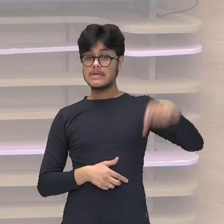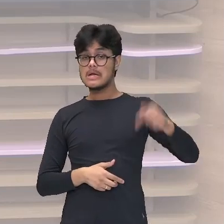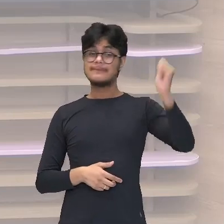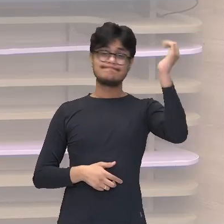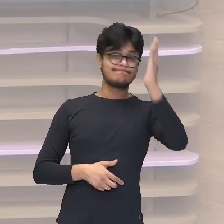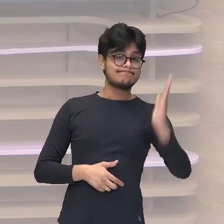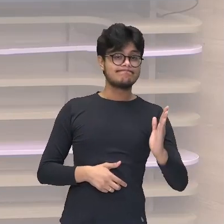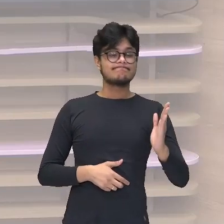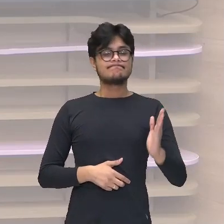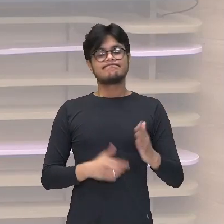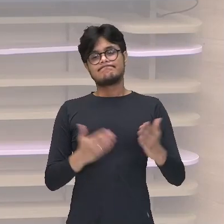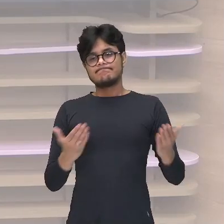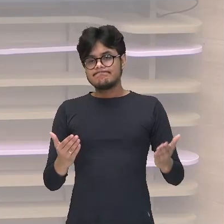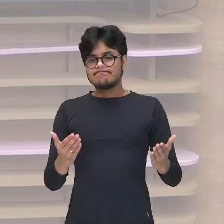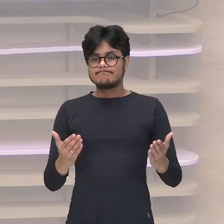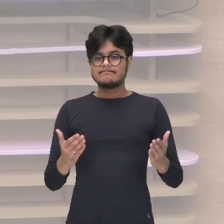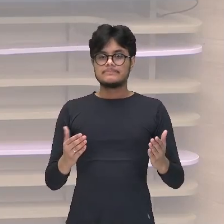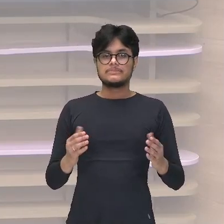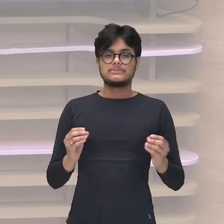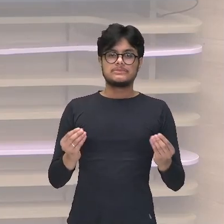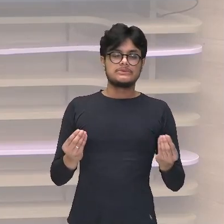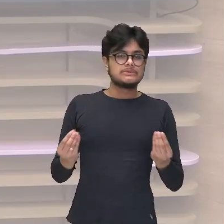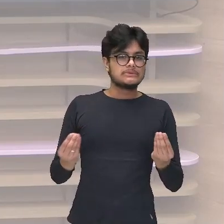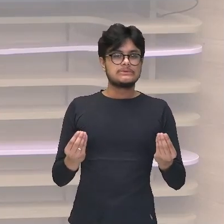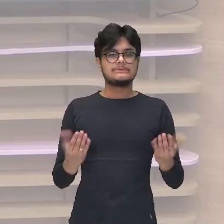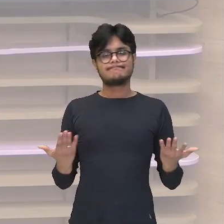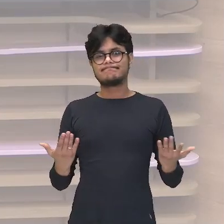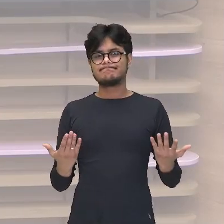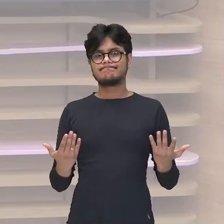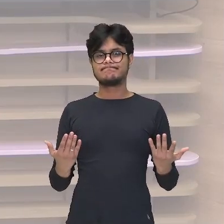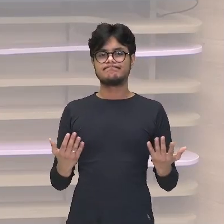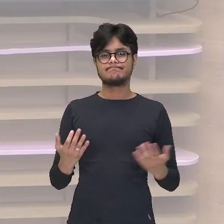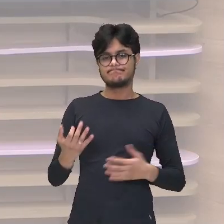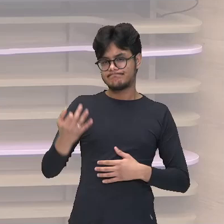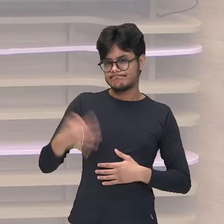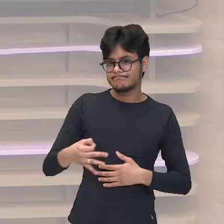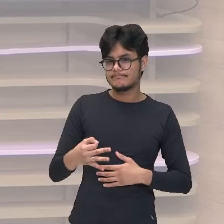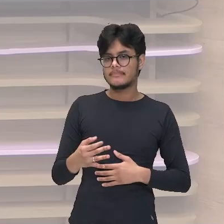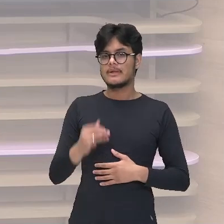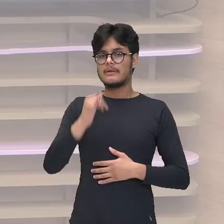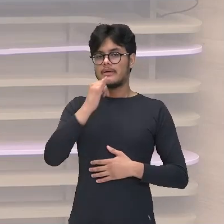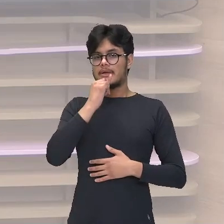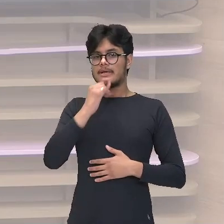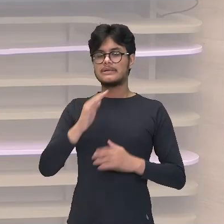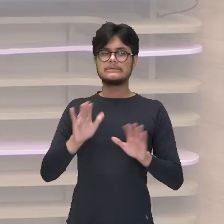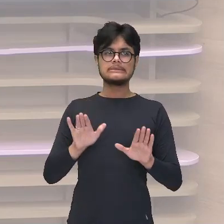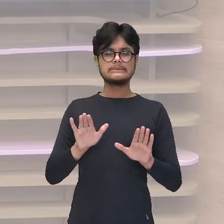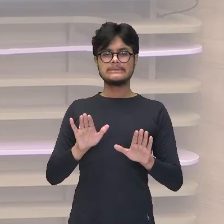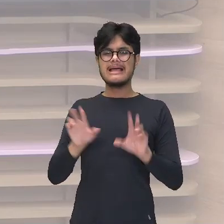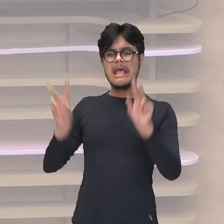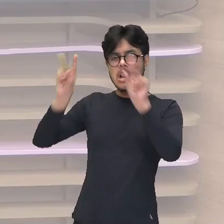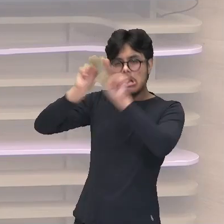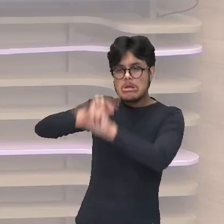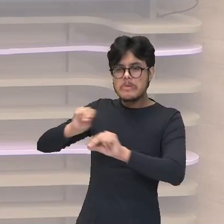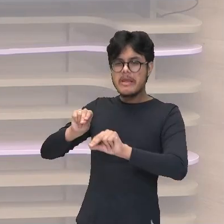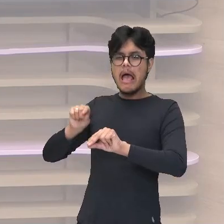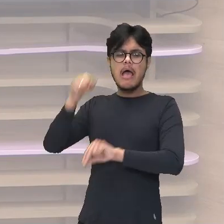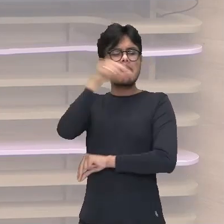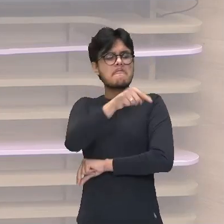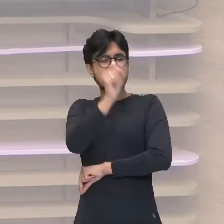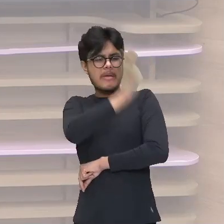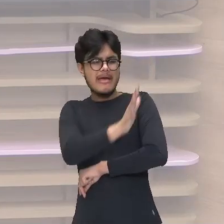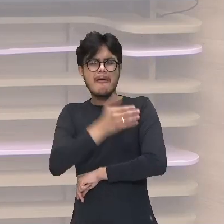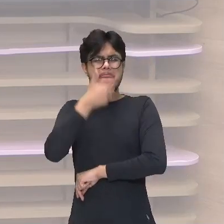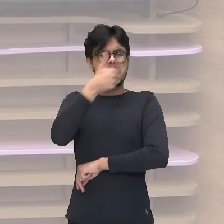muitas das vezes trazidos também, né, no intuito de oferecer uma melhor qualidade de vida, mas não era o que acontecia também,